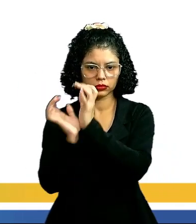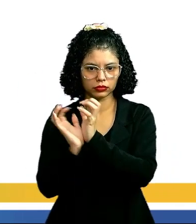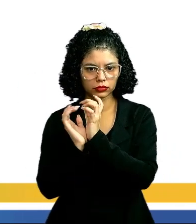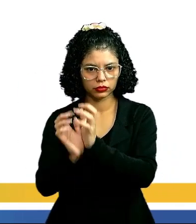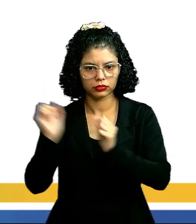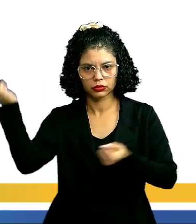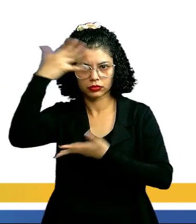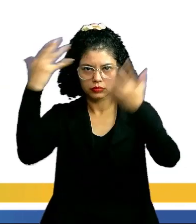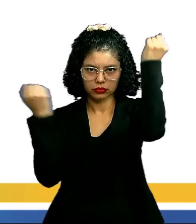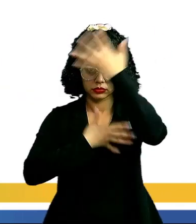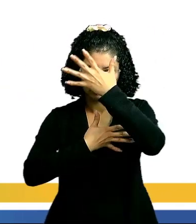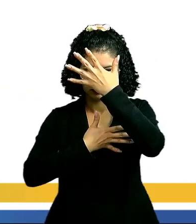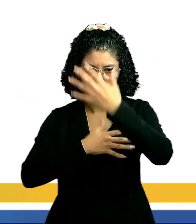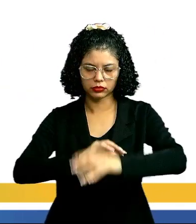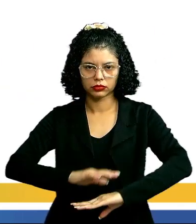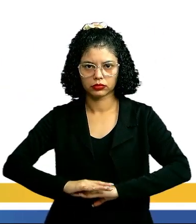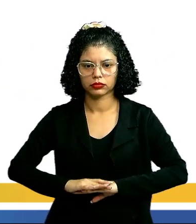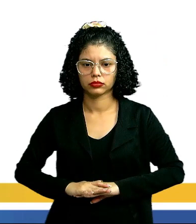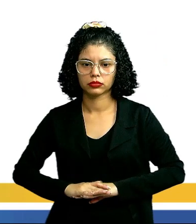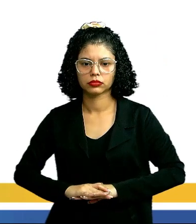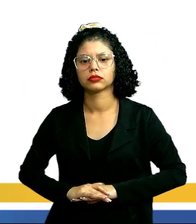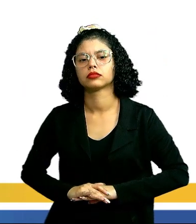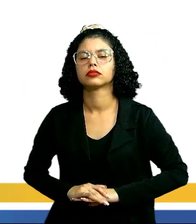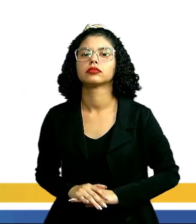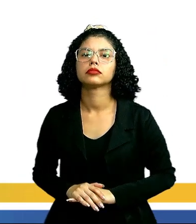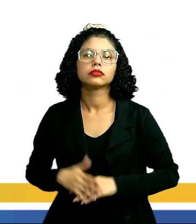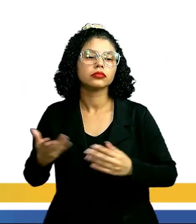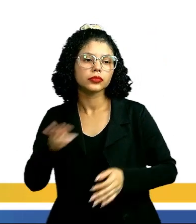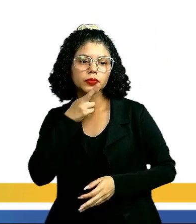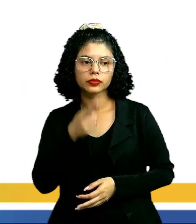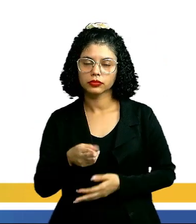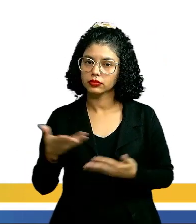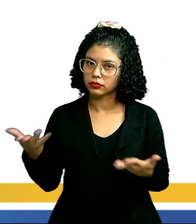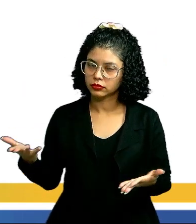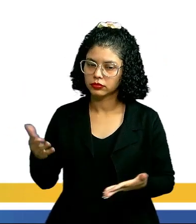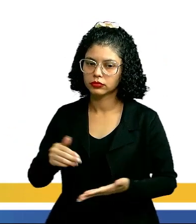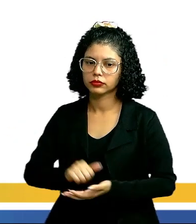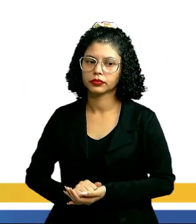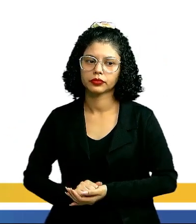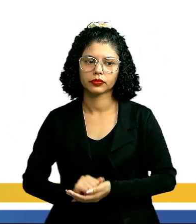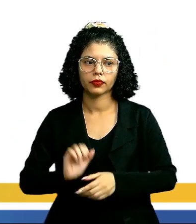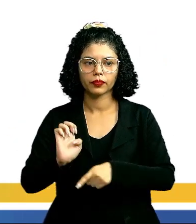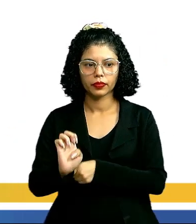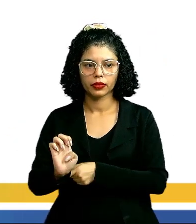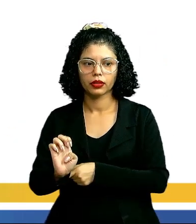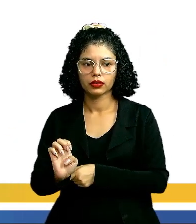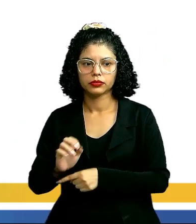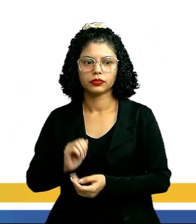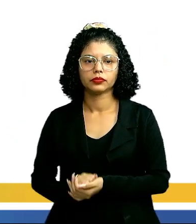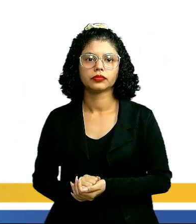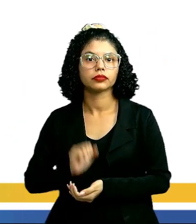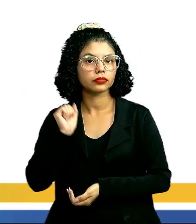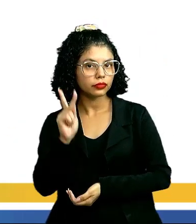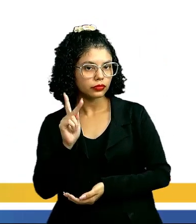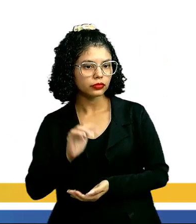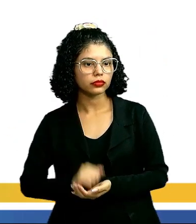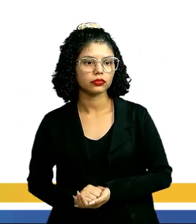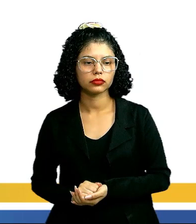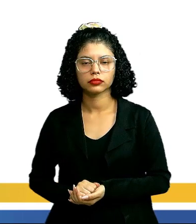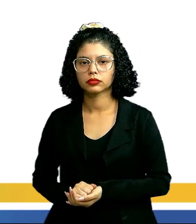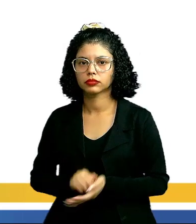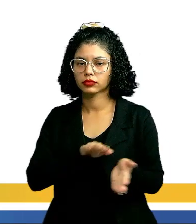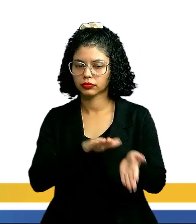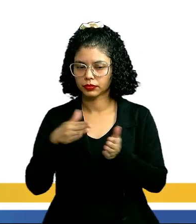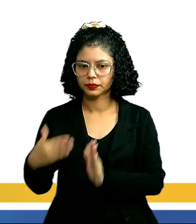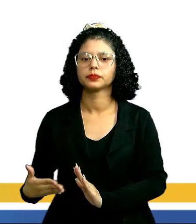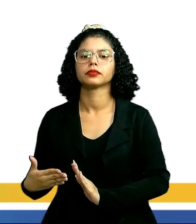sistema nervoso central. Opa, eu acho que a resposta correta é a letra E. Ok? Que foi a última